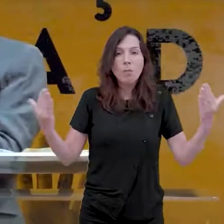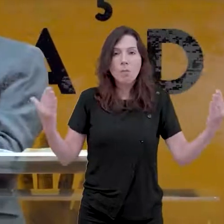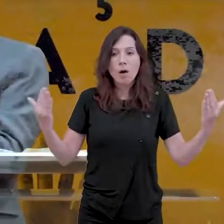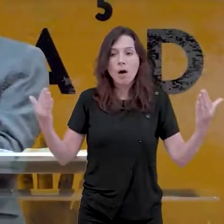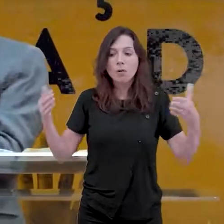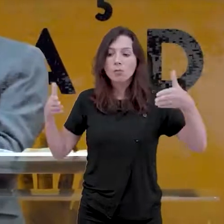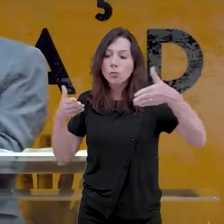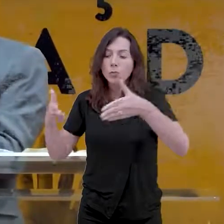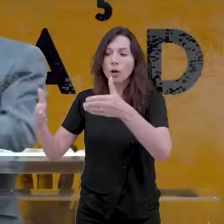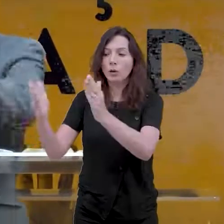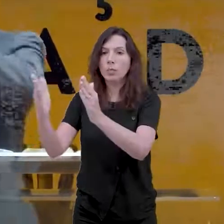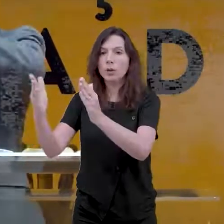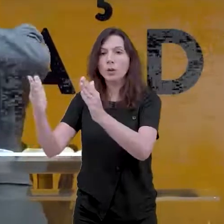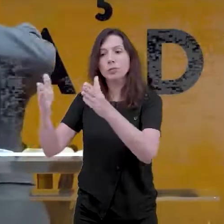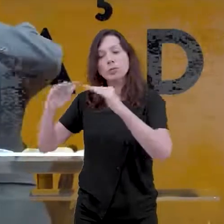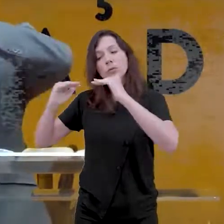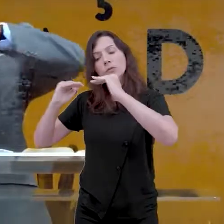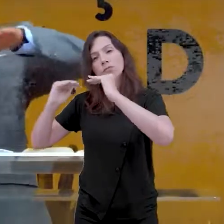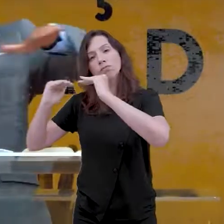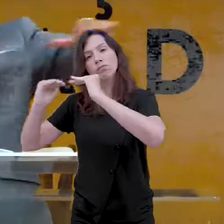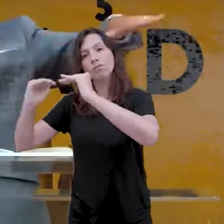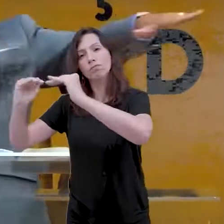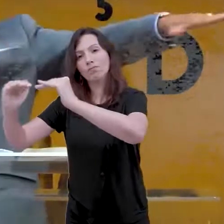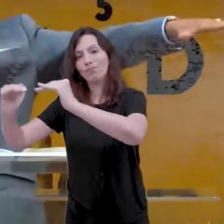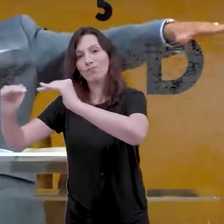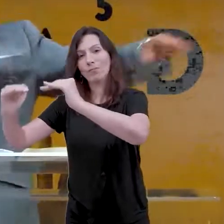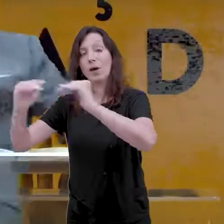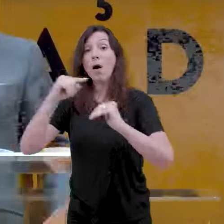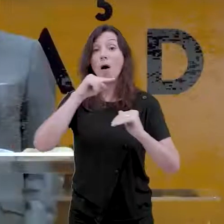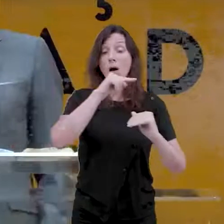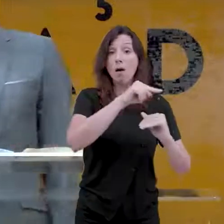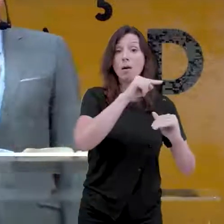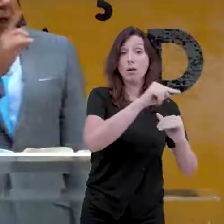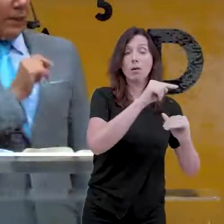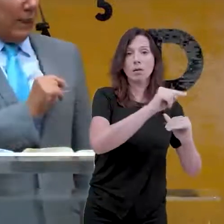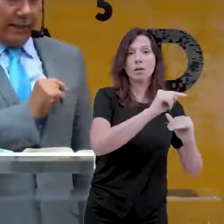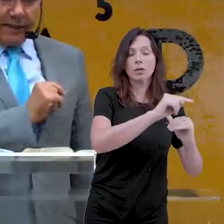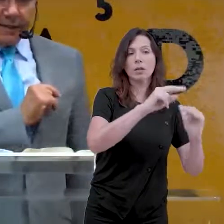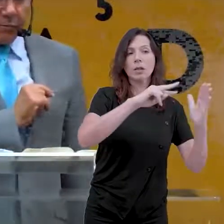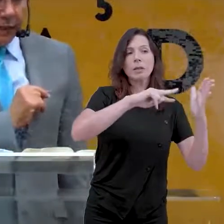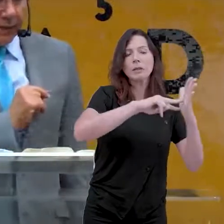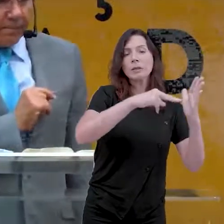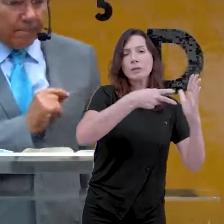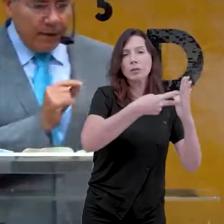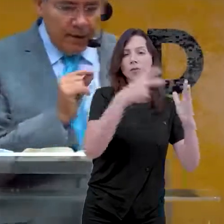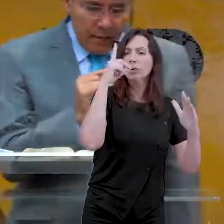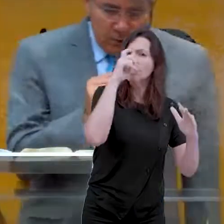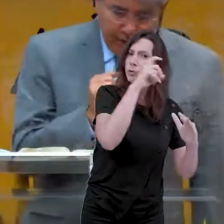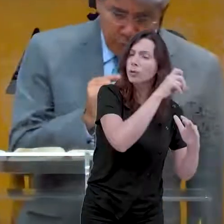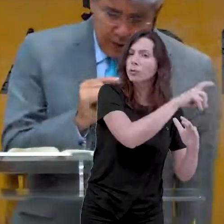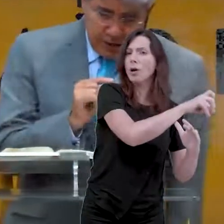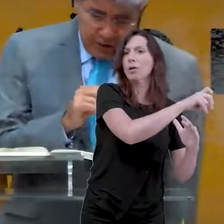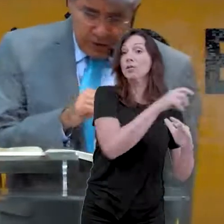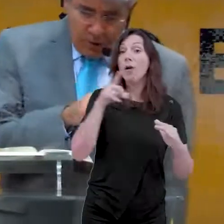O que é um caminho aplanado? É um caminho plano, liso. Agora notem a descrição dele.